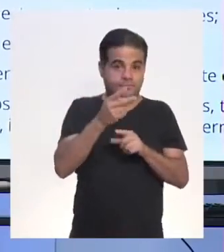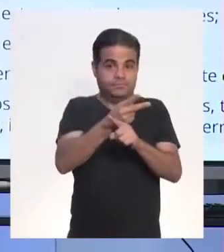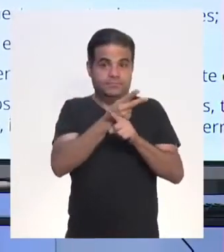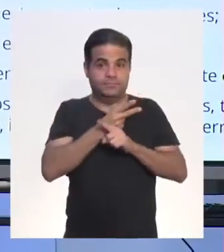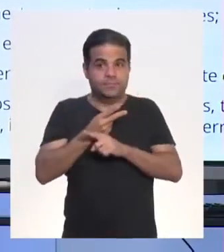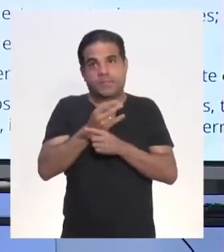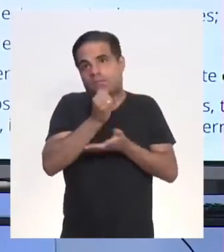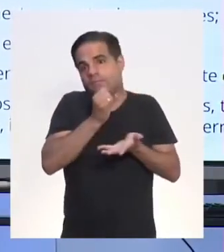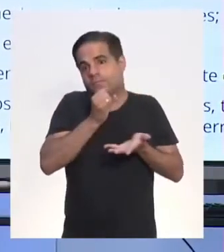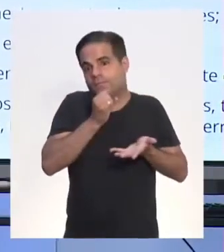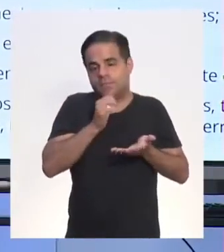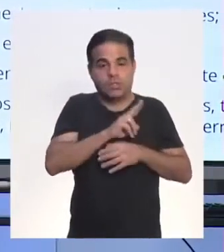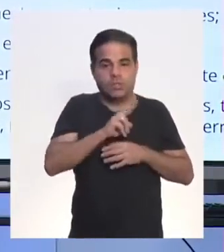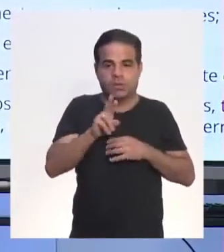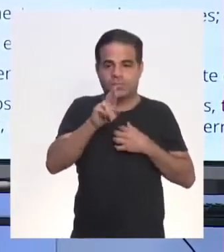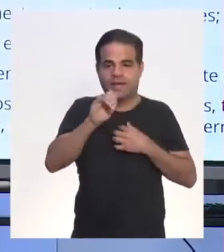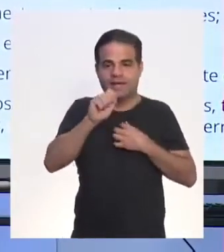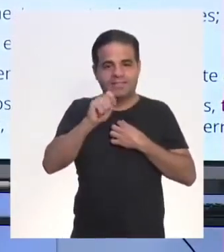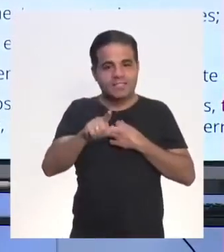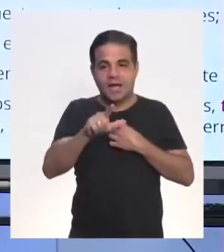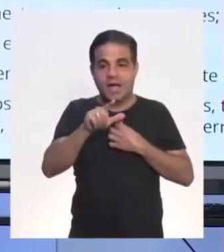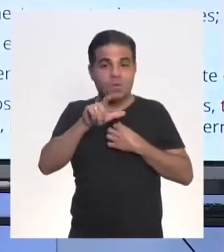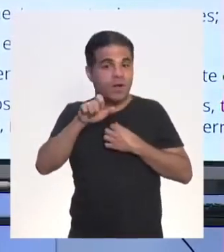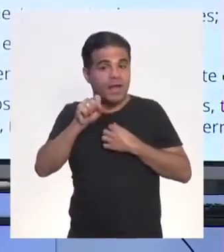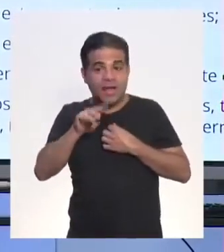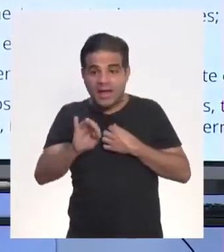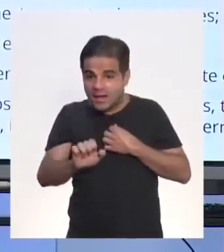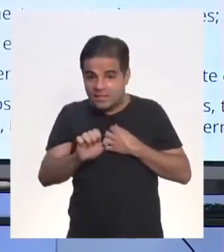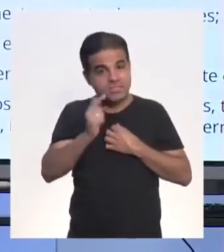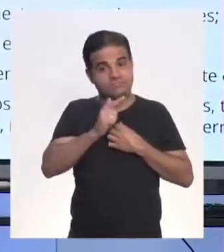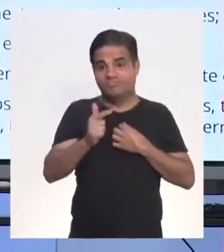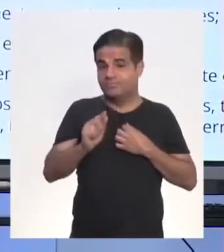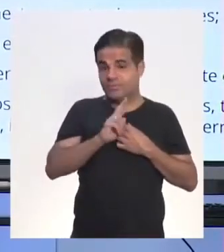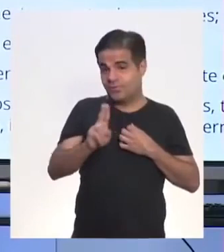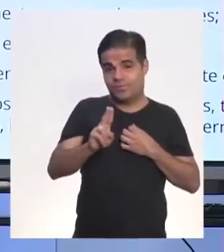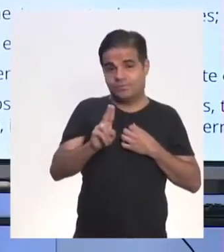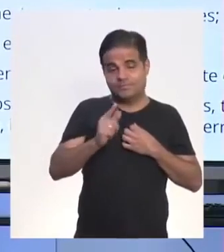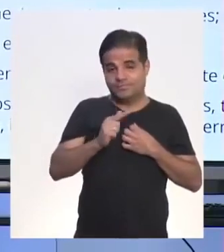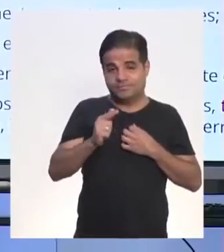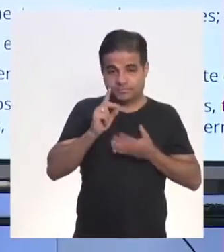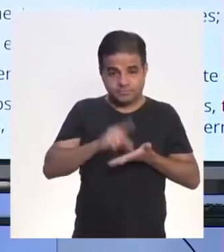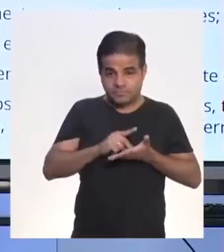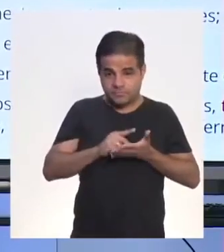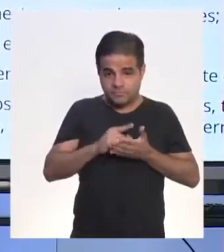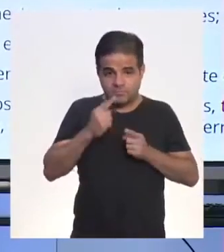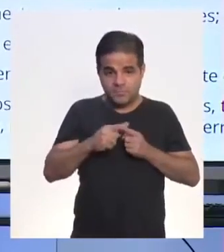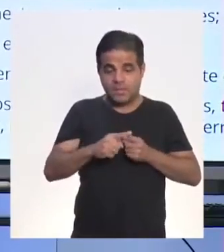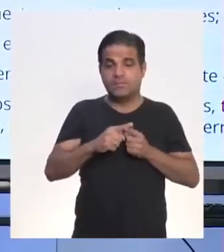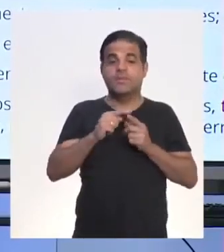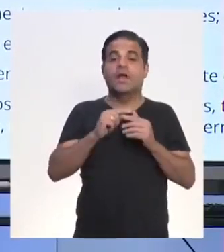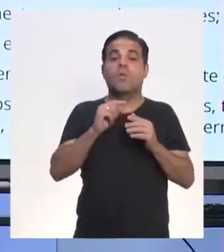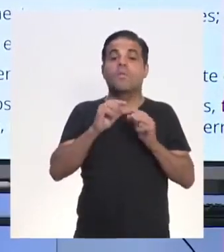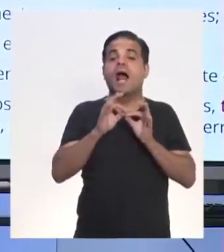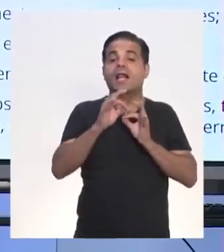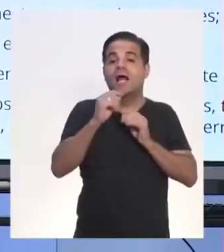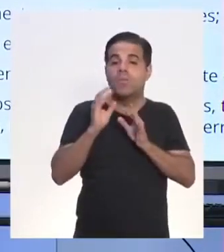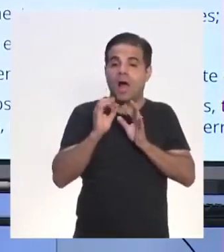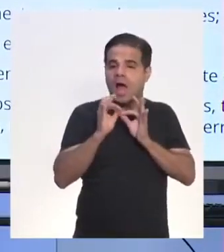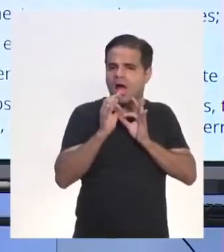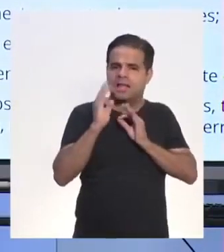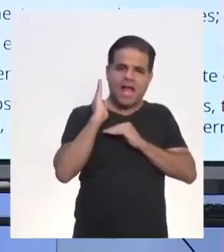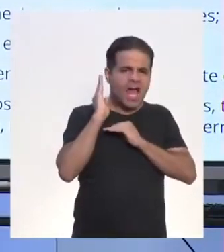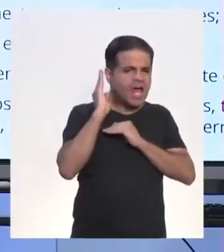exemplo, o nome Radial Leste, ela não existe, né? Ela é radial por quê? Porque ela é linha reta, né? E tem